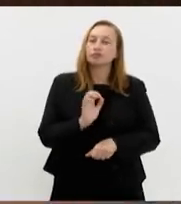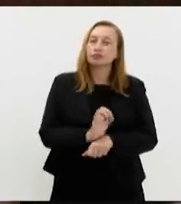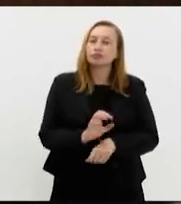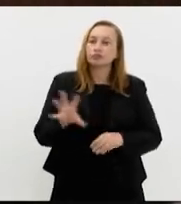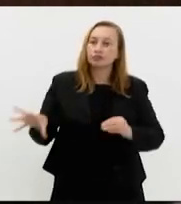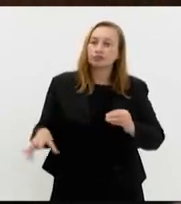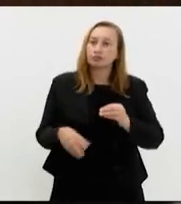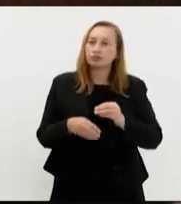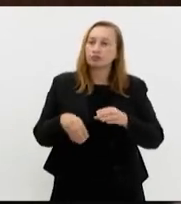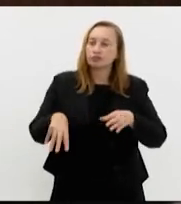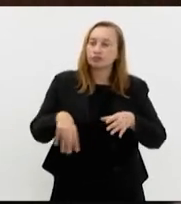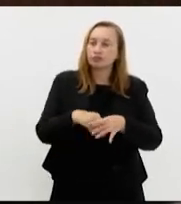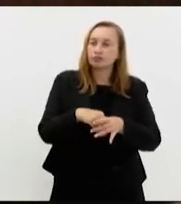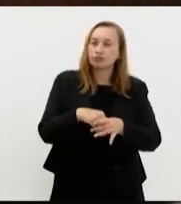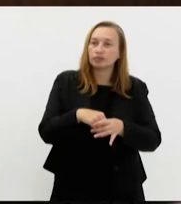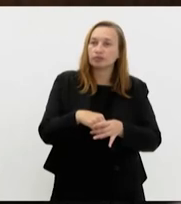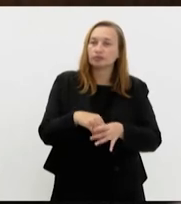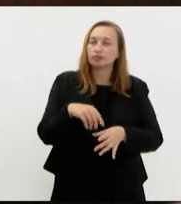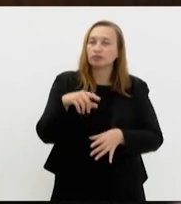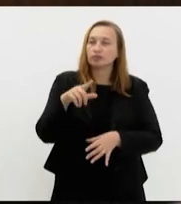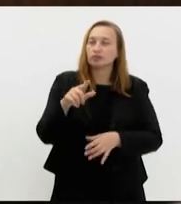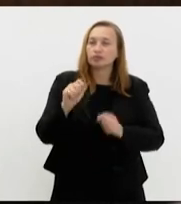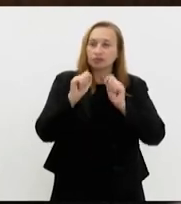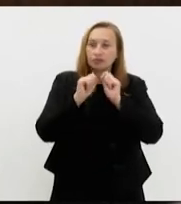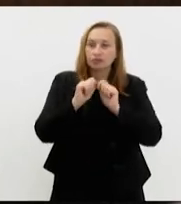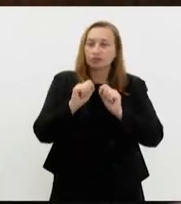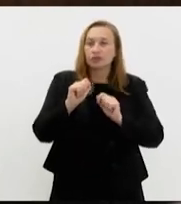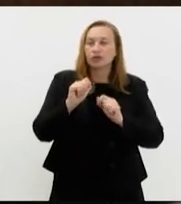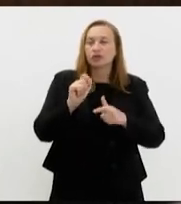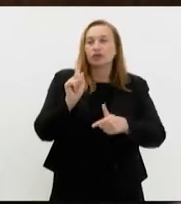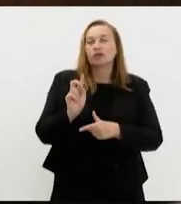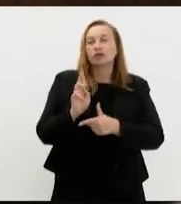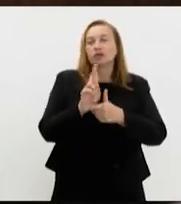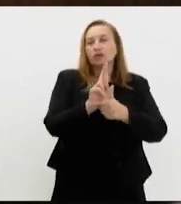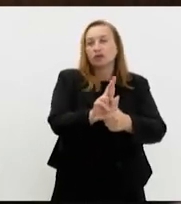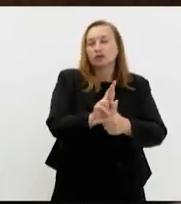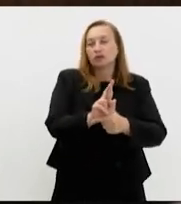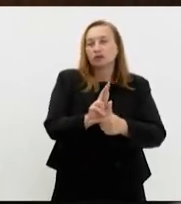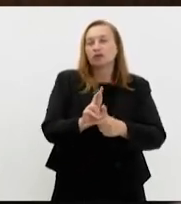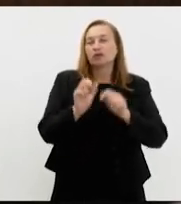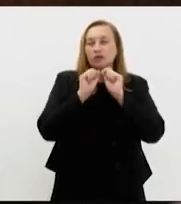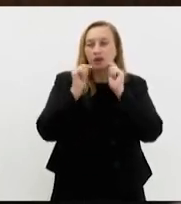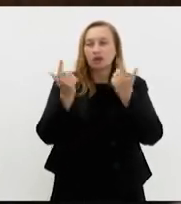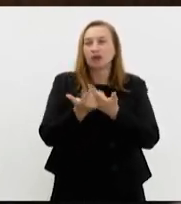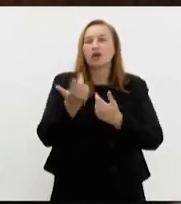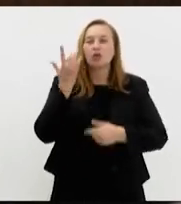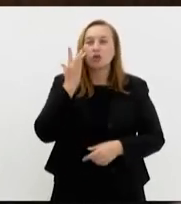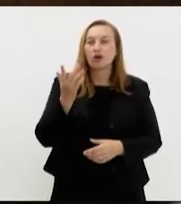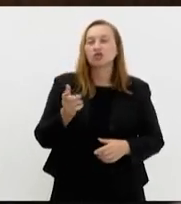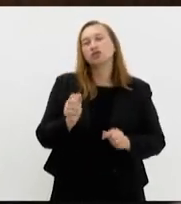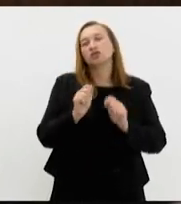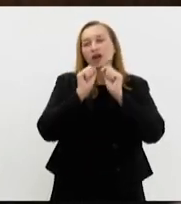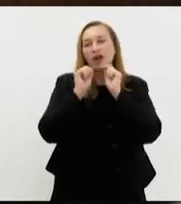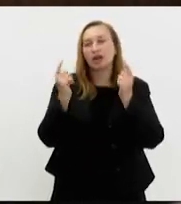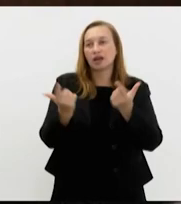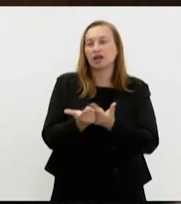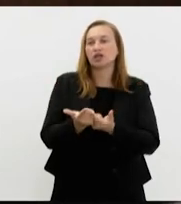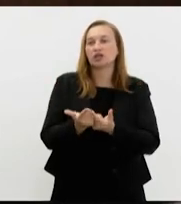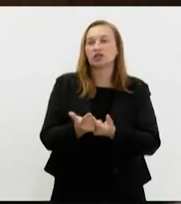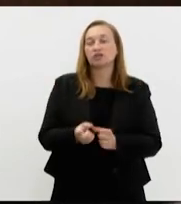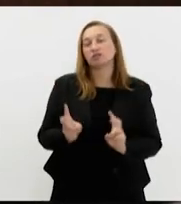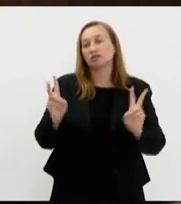incluir o Procurador-Geral da Alerj. Eu acho que a Assembleia Legislativa, neste caso,